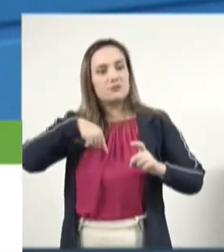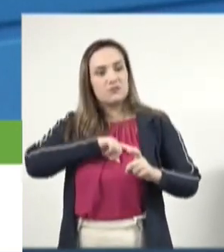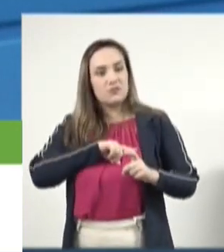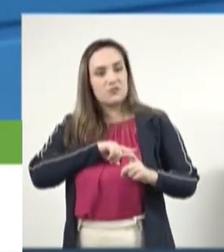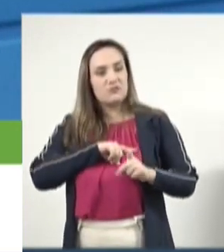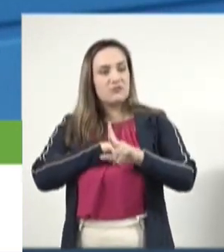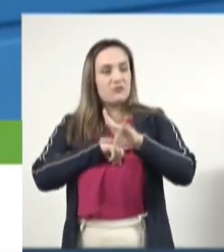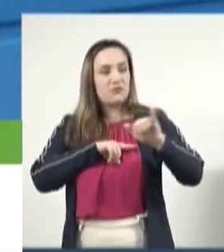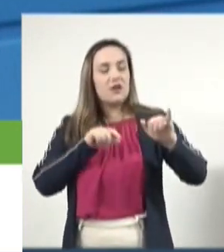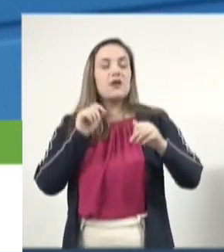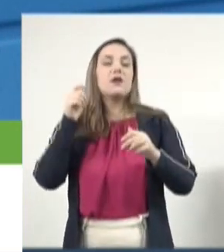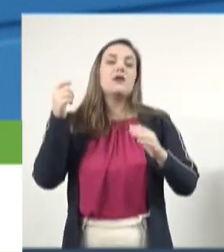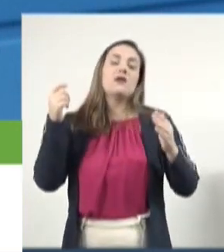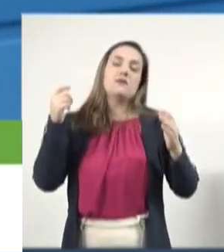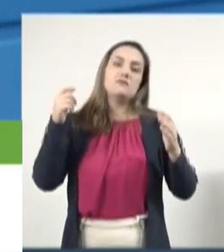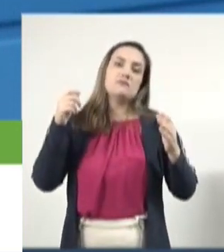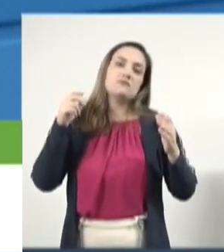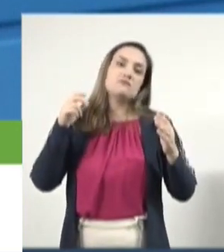deve acontecer ainda em abril,